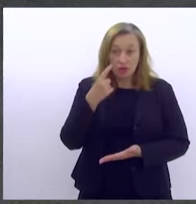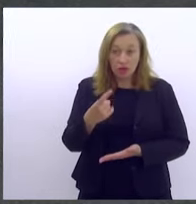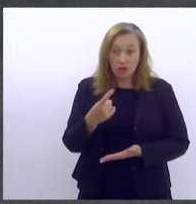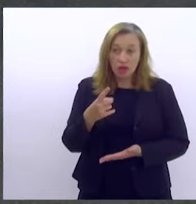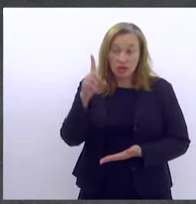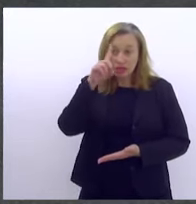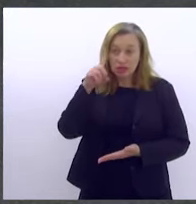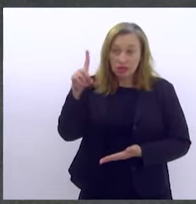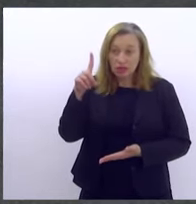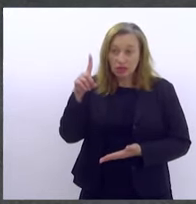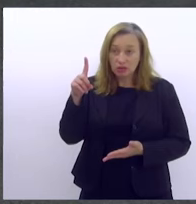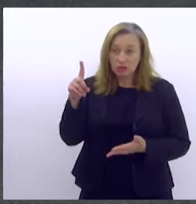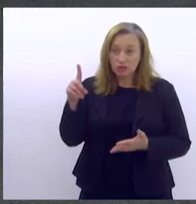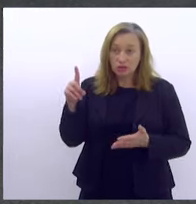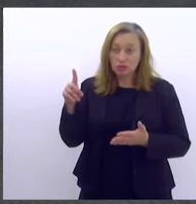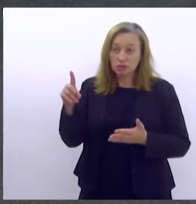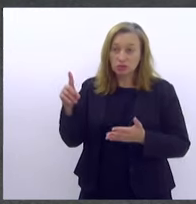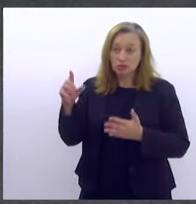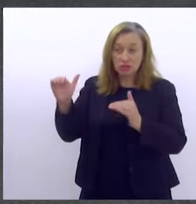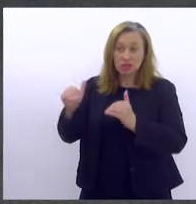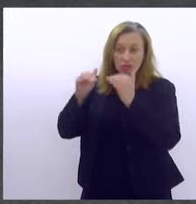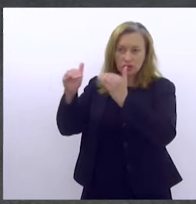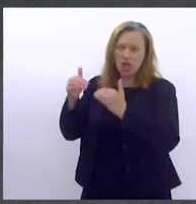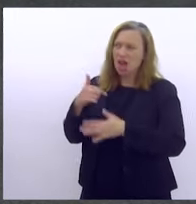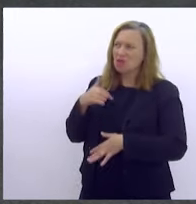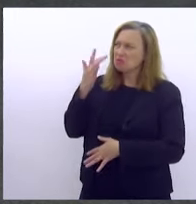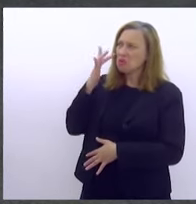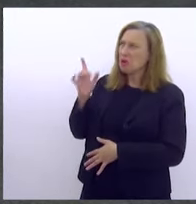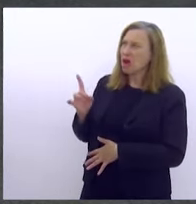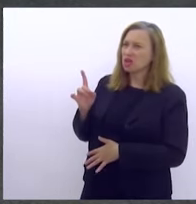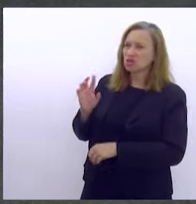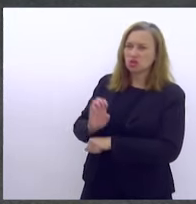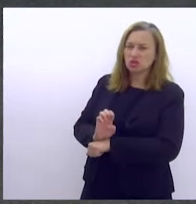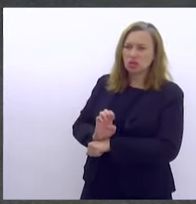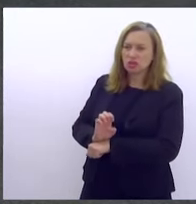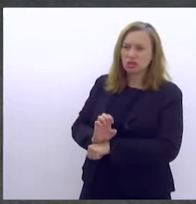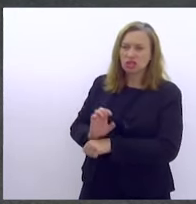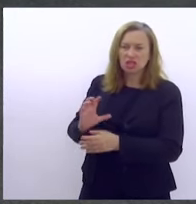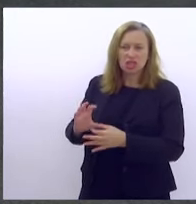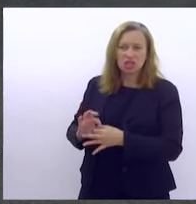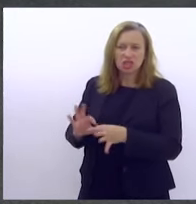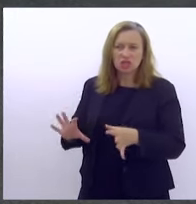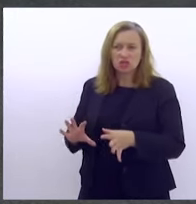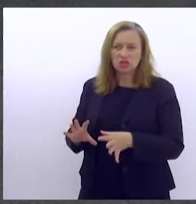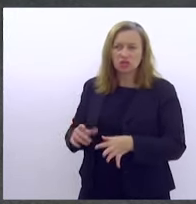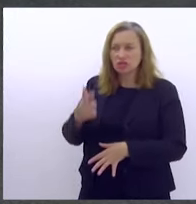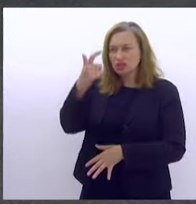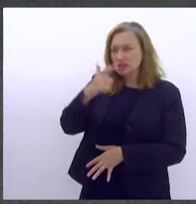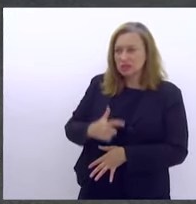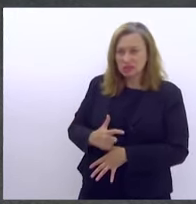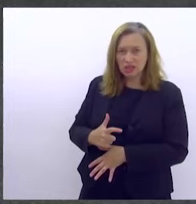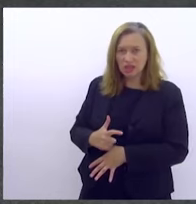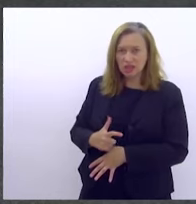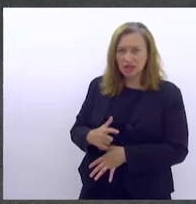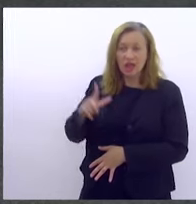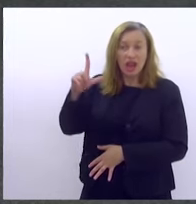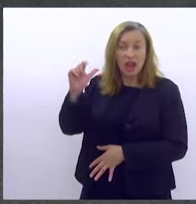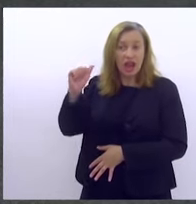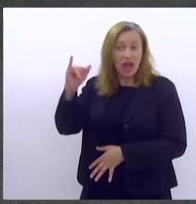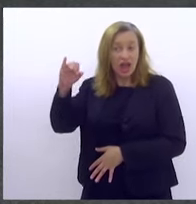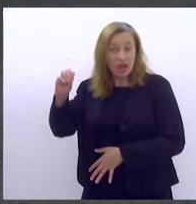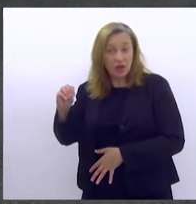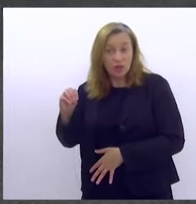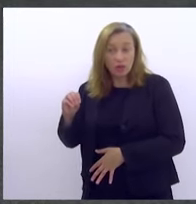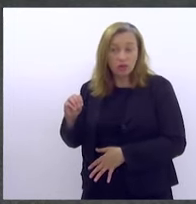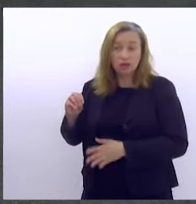seja louvado. Ou seja, eu não acho que o Estado deixou de ser laico porque está referenciando uma figura que